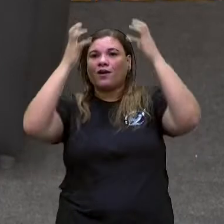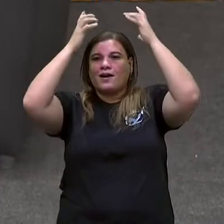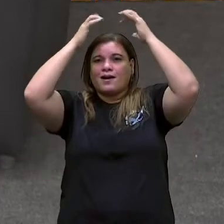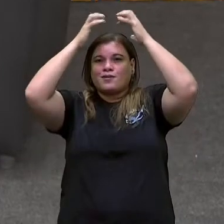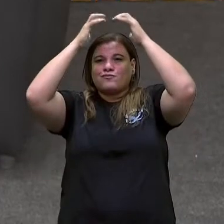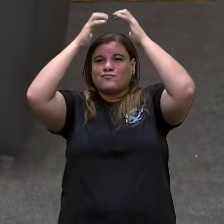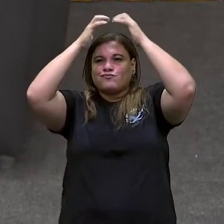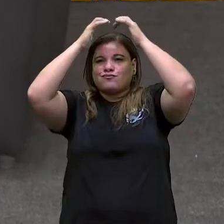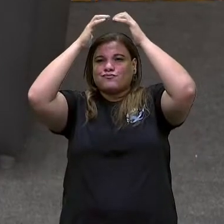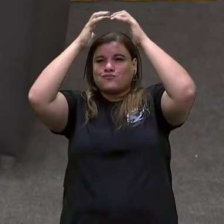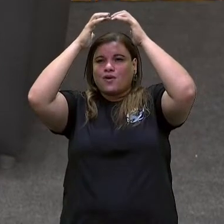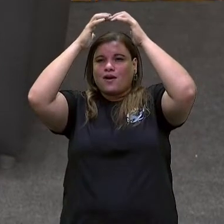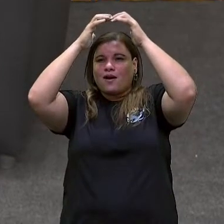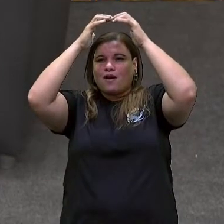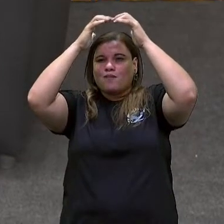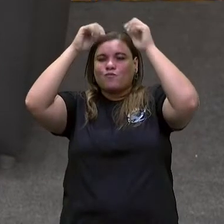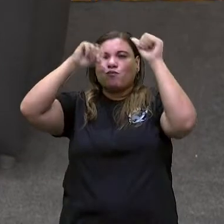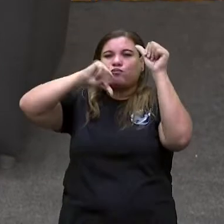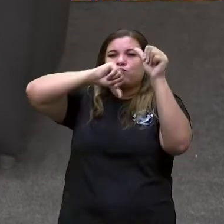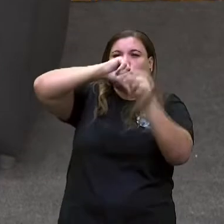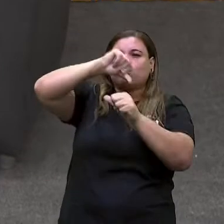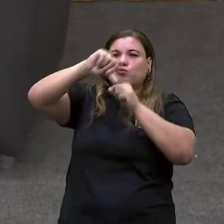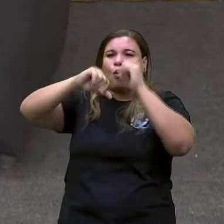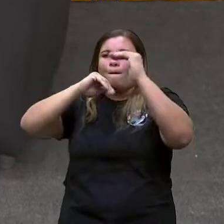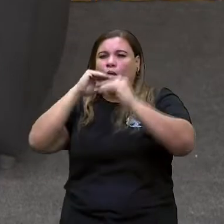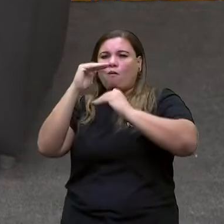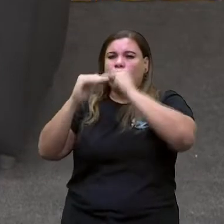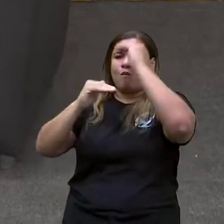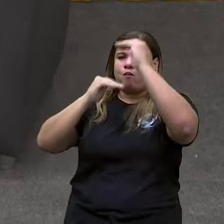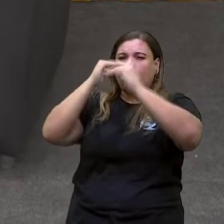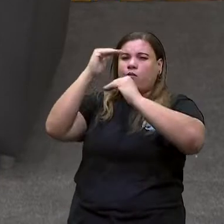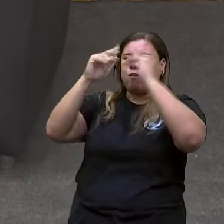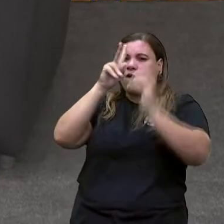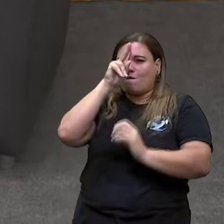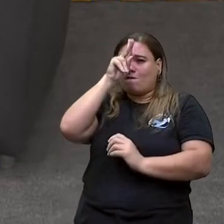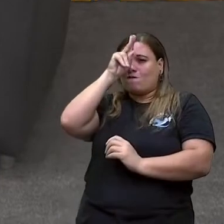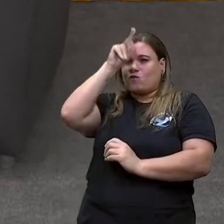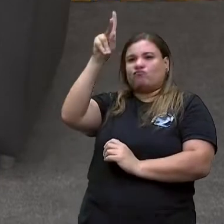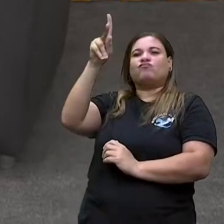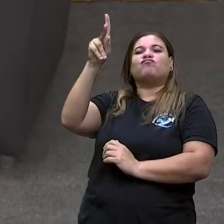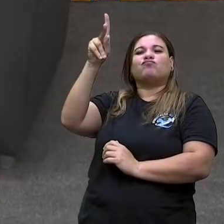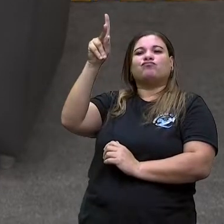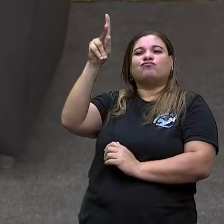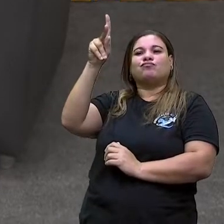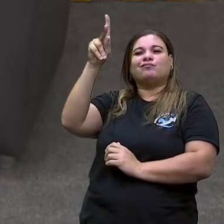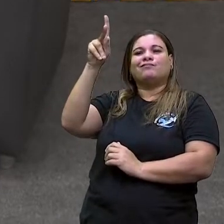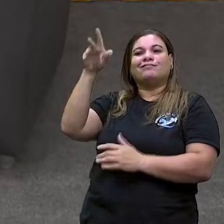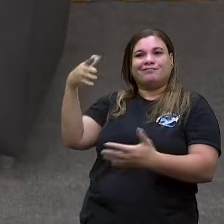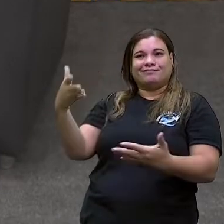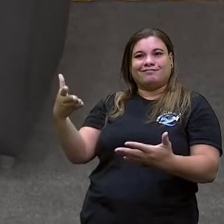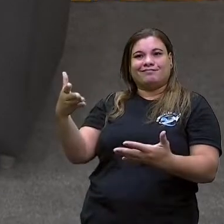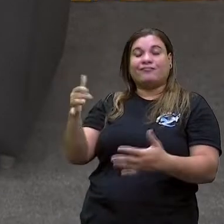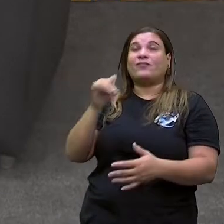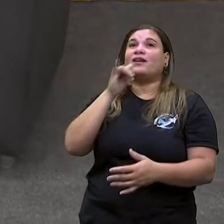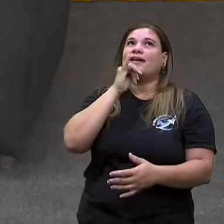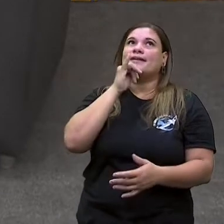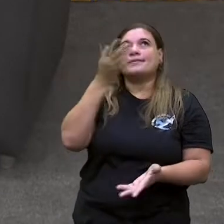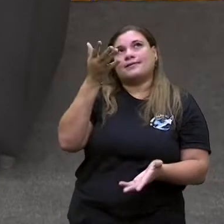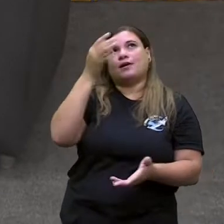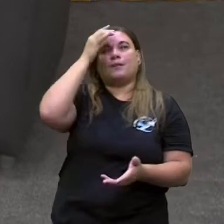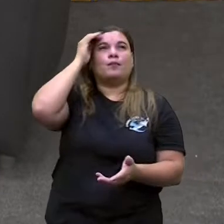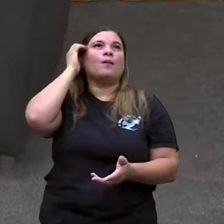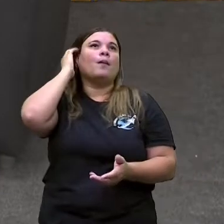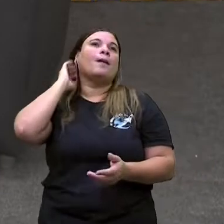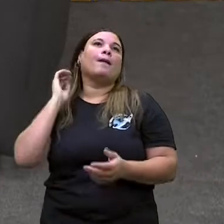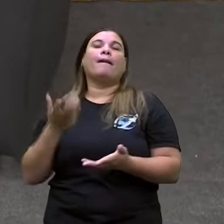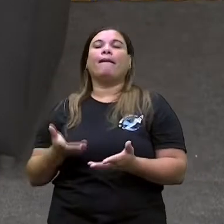Imagine uma pessoa que passa a semana inteira sem fazer exercício. Aí no final de semana, no domingo à tarde, joga bola 6 horas de